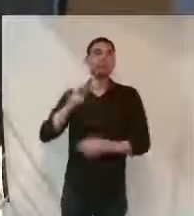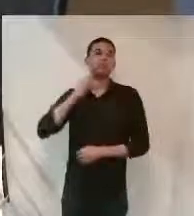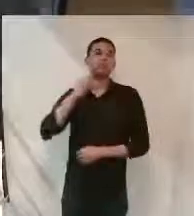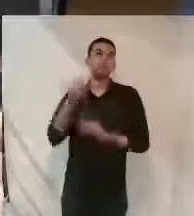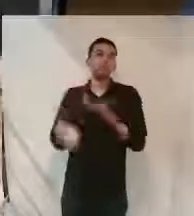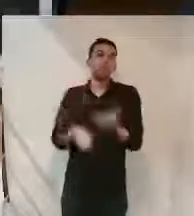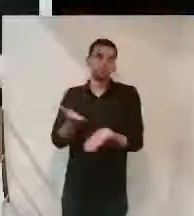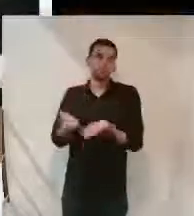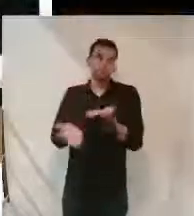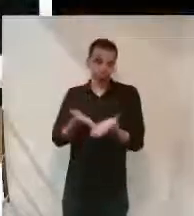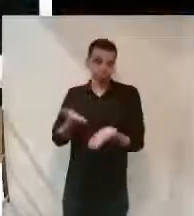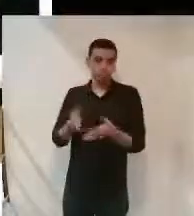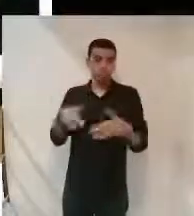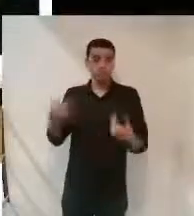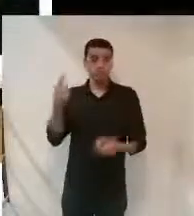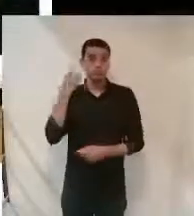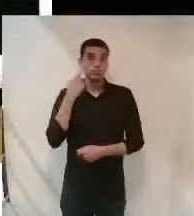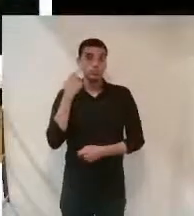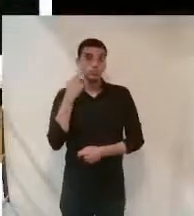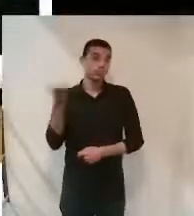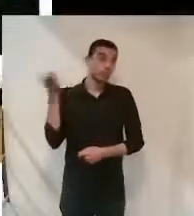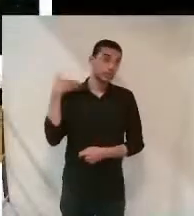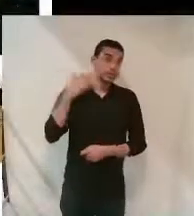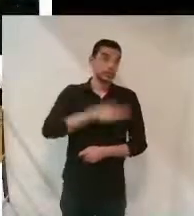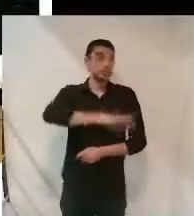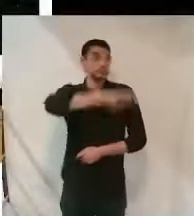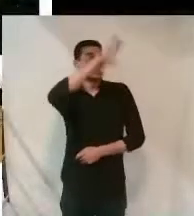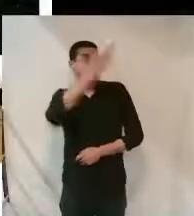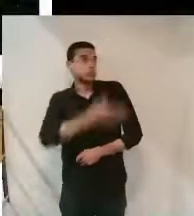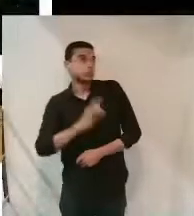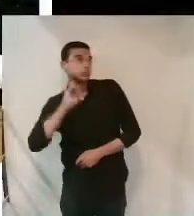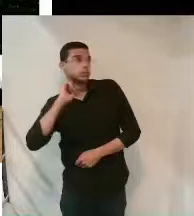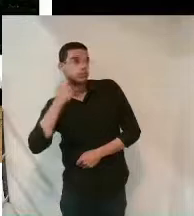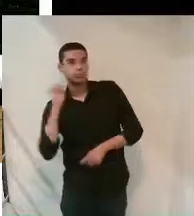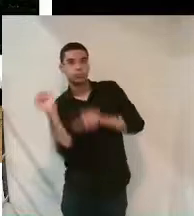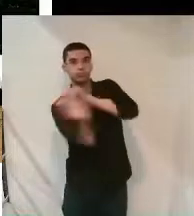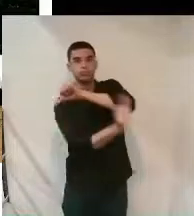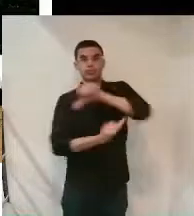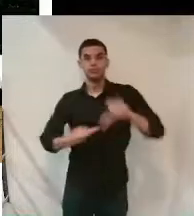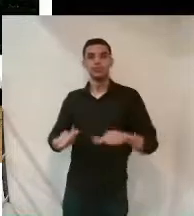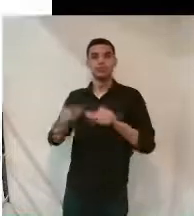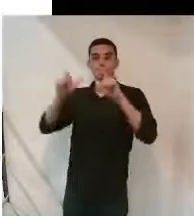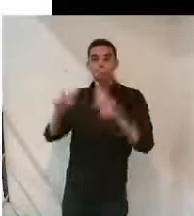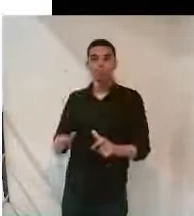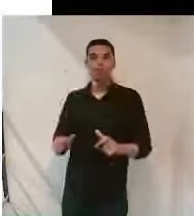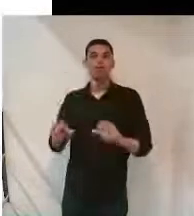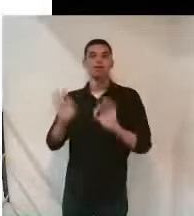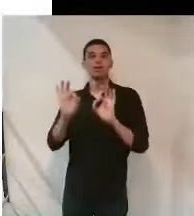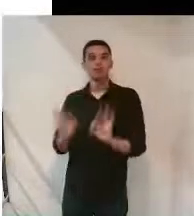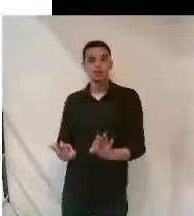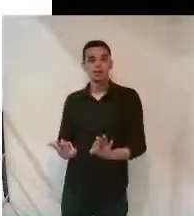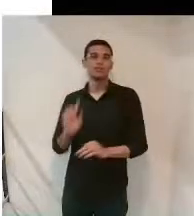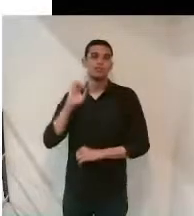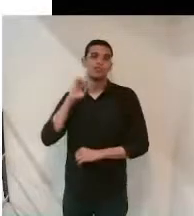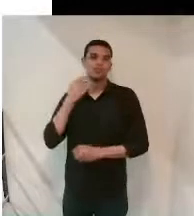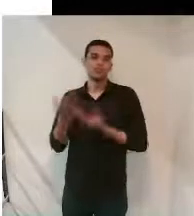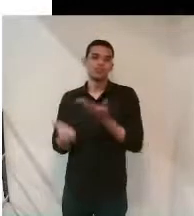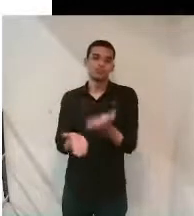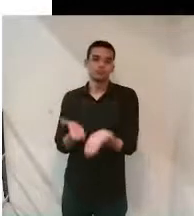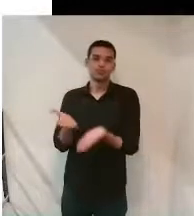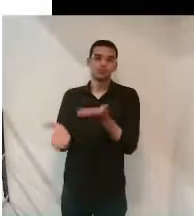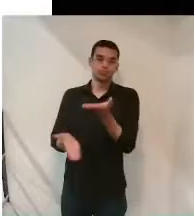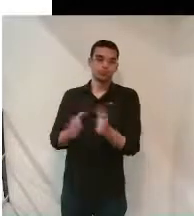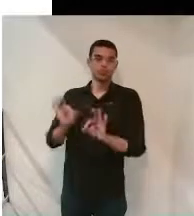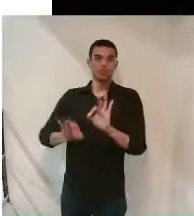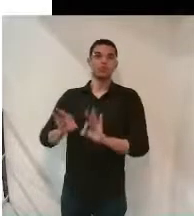uma realidade de lixão para ter um aterro sanitário no próprio município. E eu digo sempre,